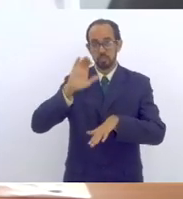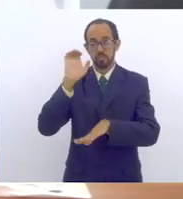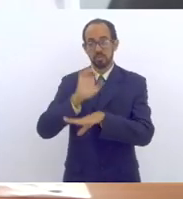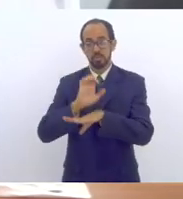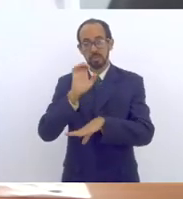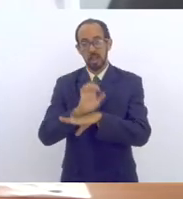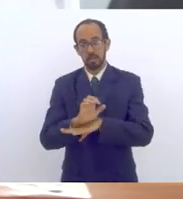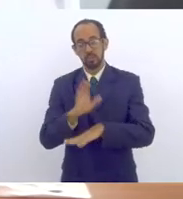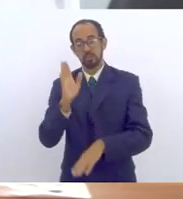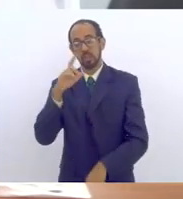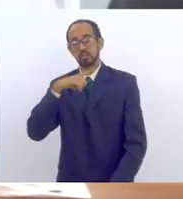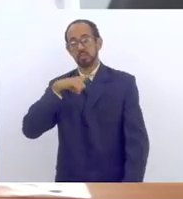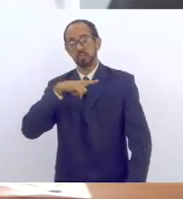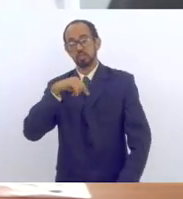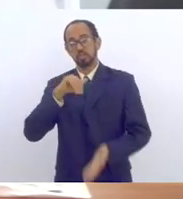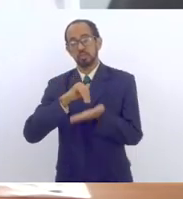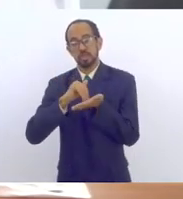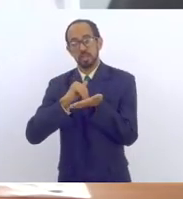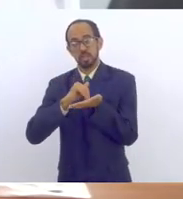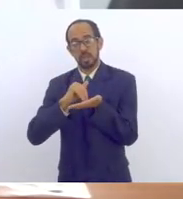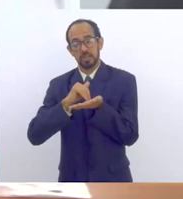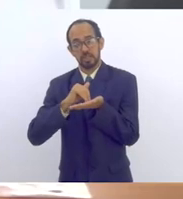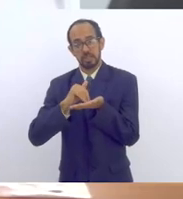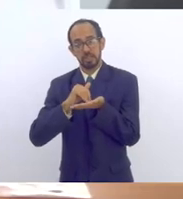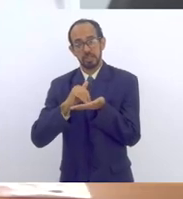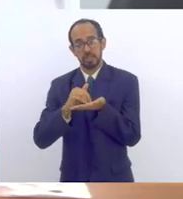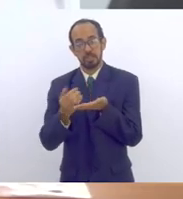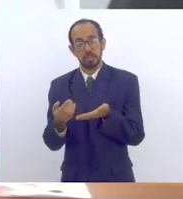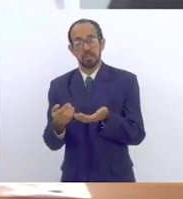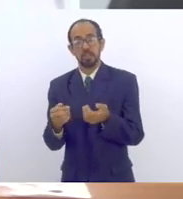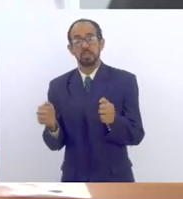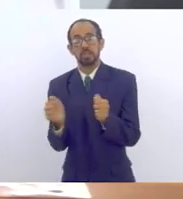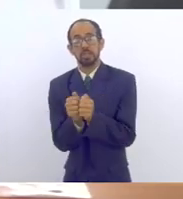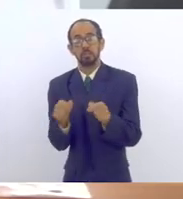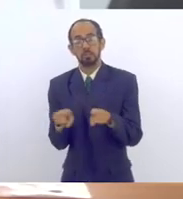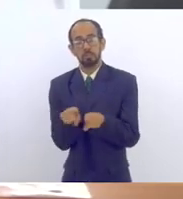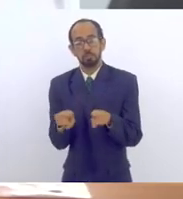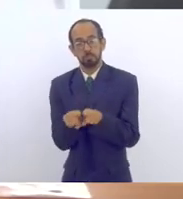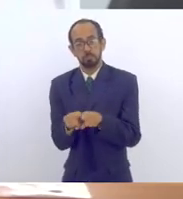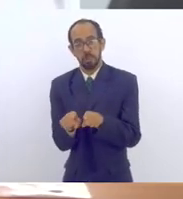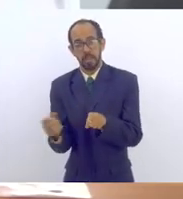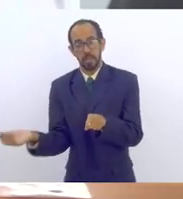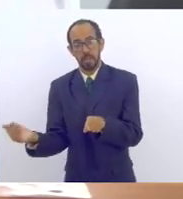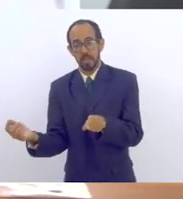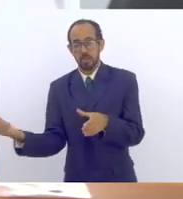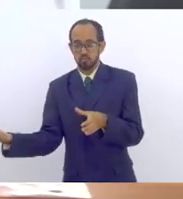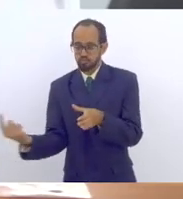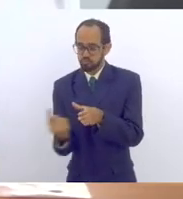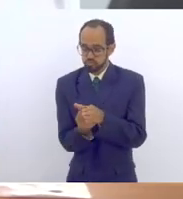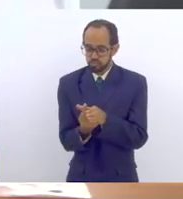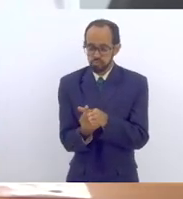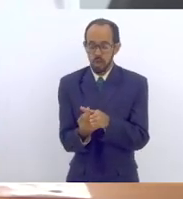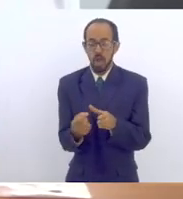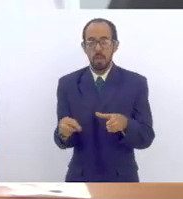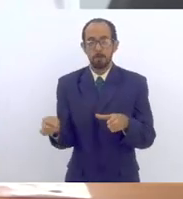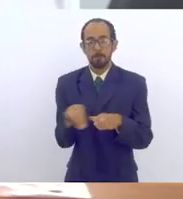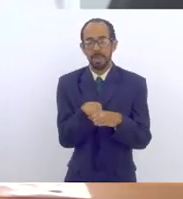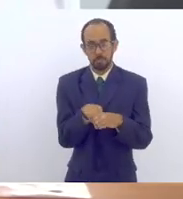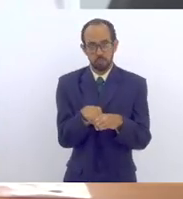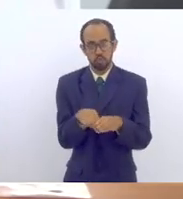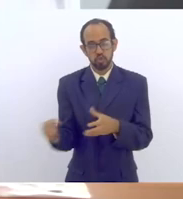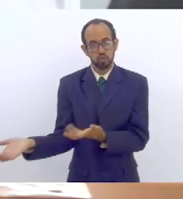na secretaria e trouxe uma garotada que está sendo preparada vai ser um futuro a gente vai ter uma equipe bacana